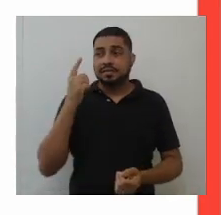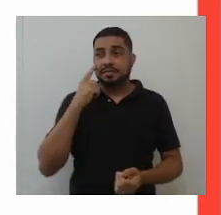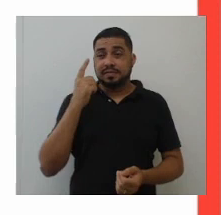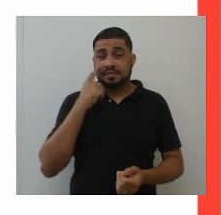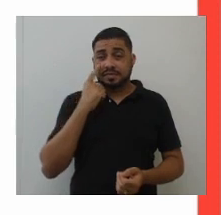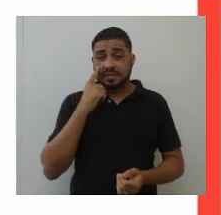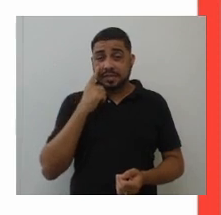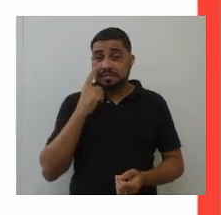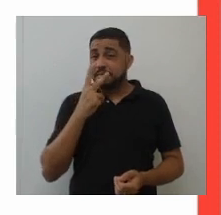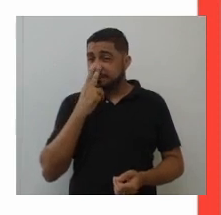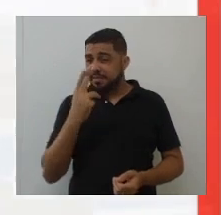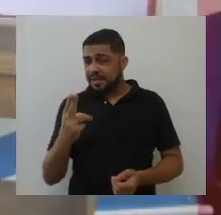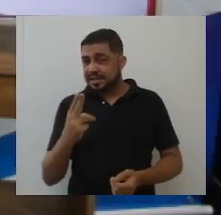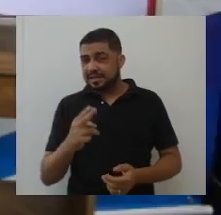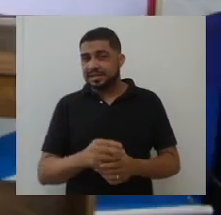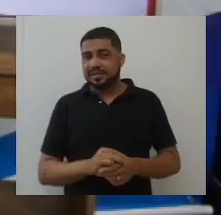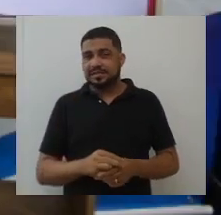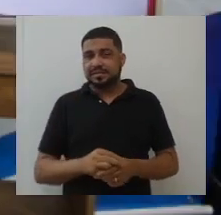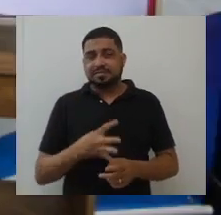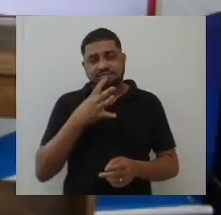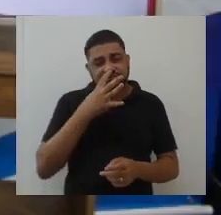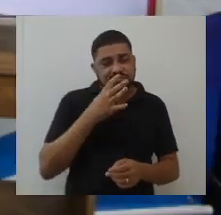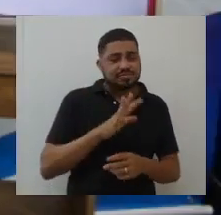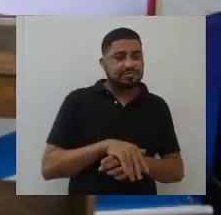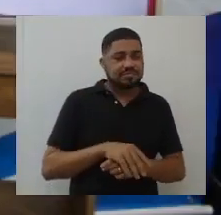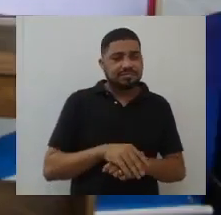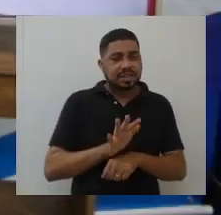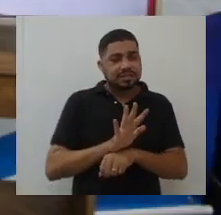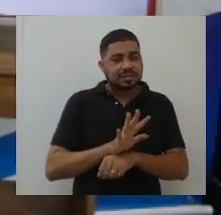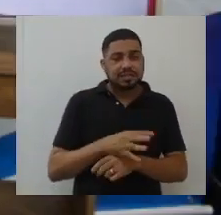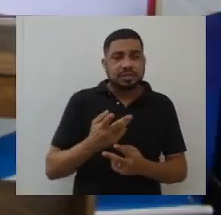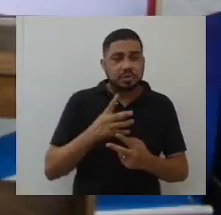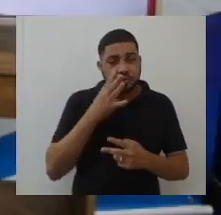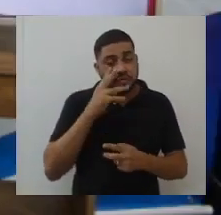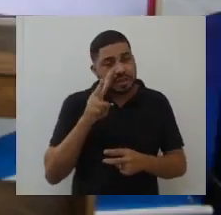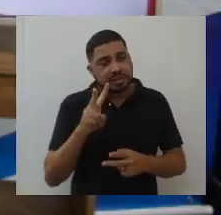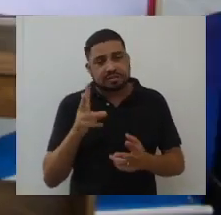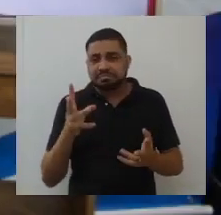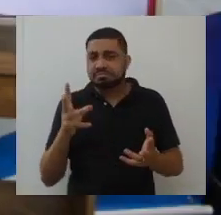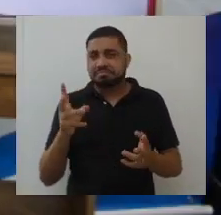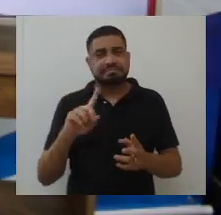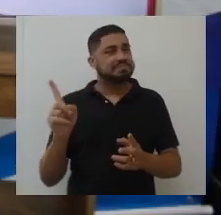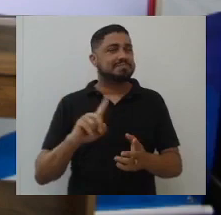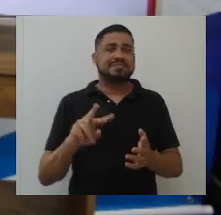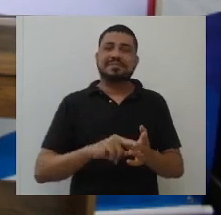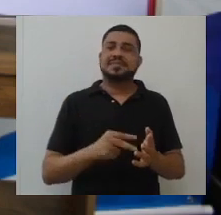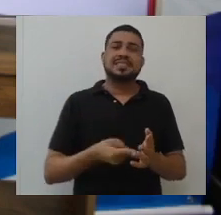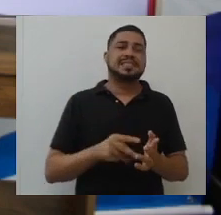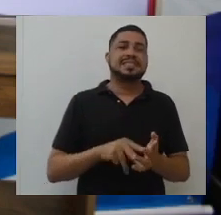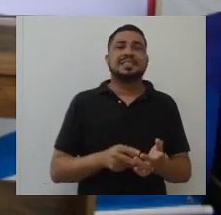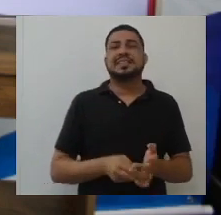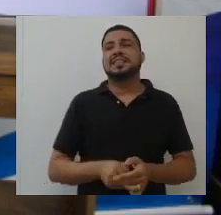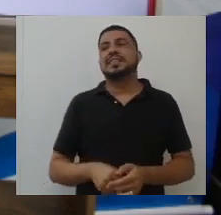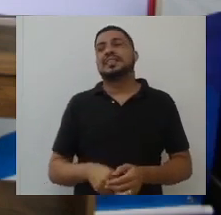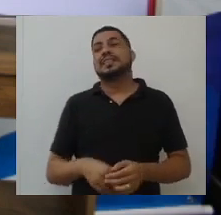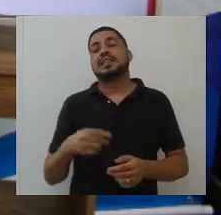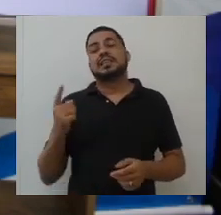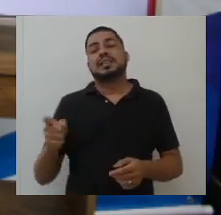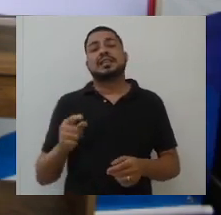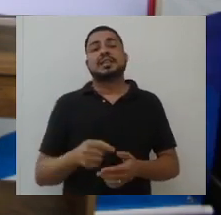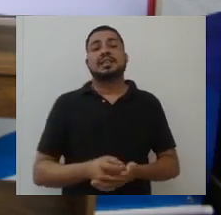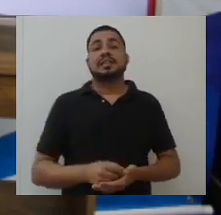parecido com a palavra da língua portuguesa, né? Assistir. Mas será que to assist significa assistir? Não, não significa. To assist significa